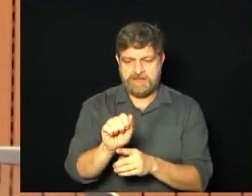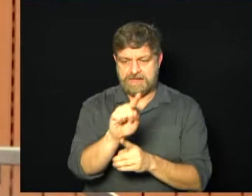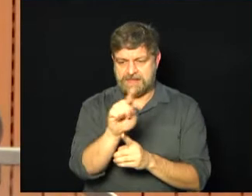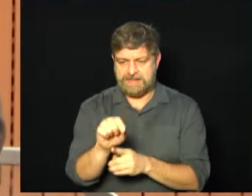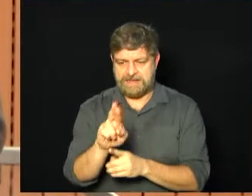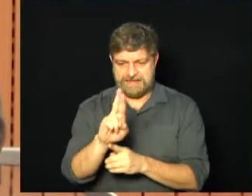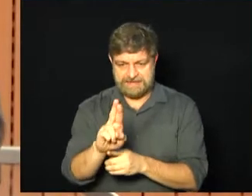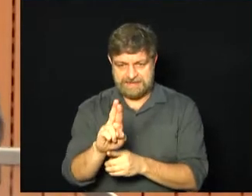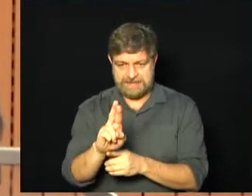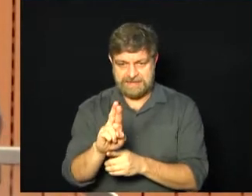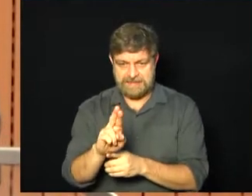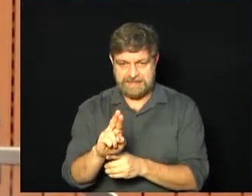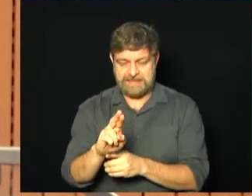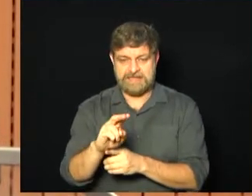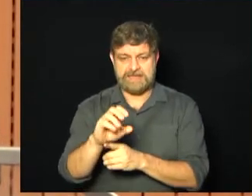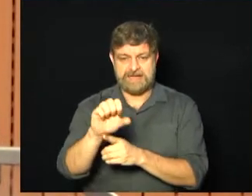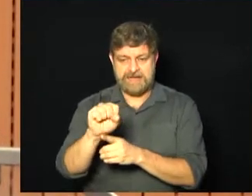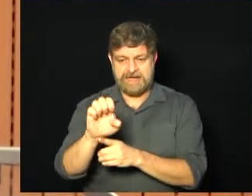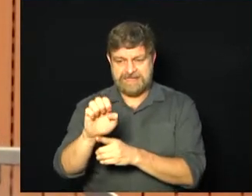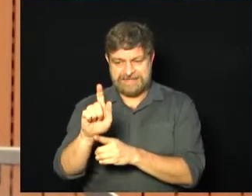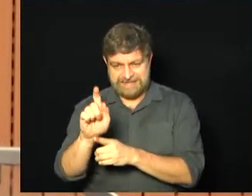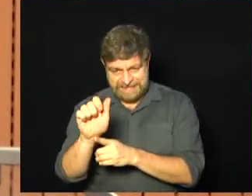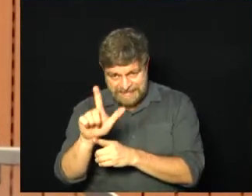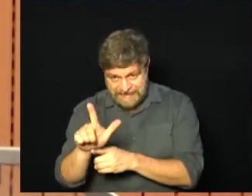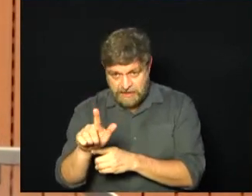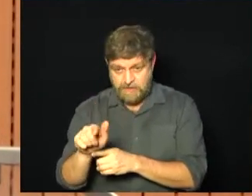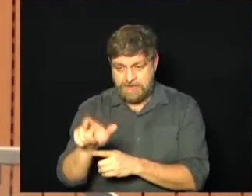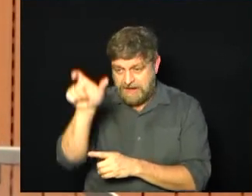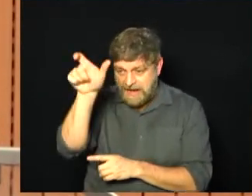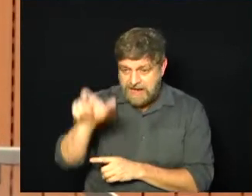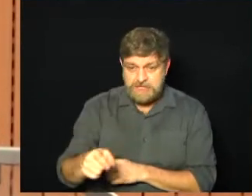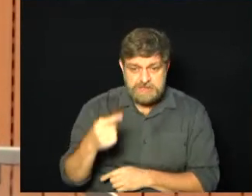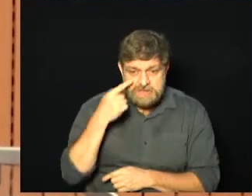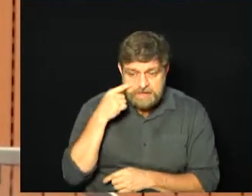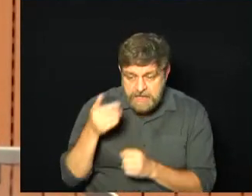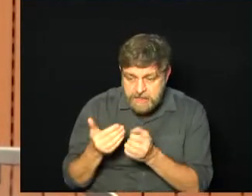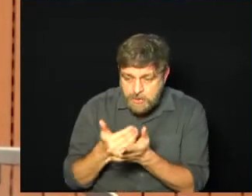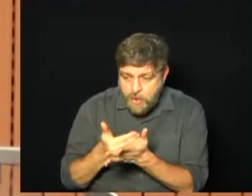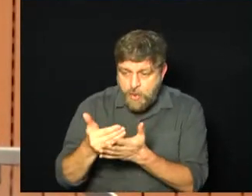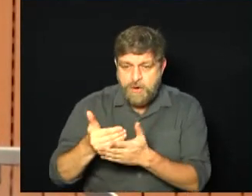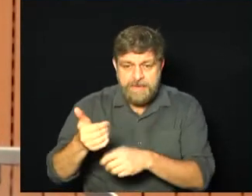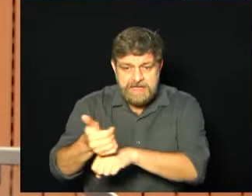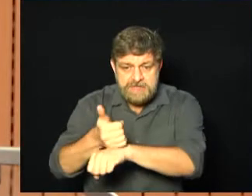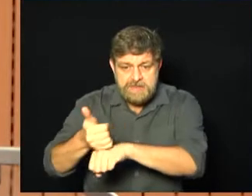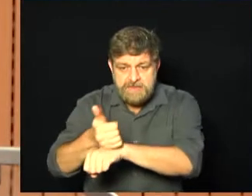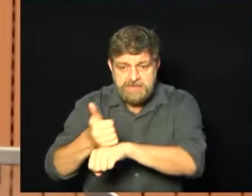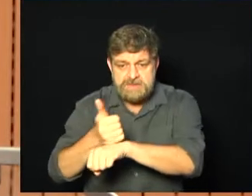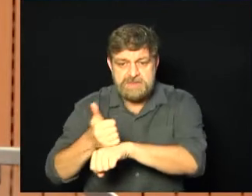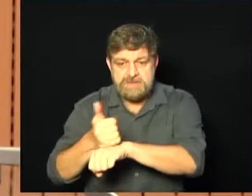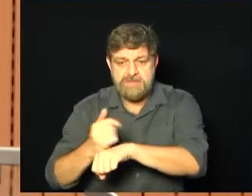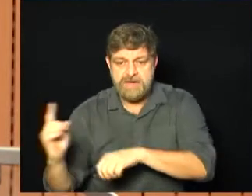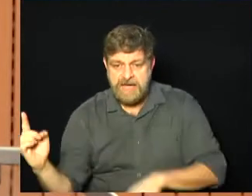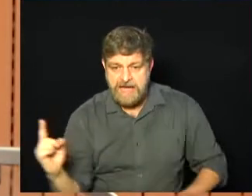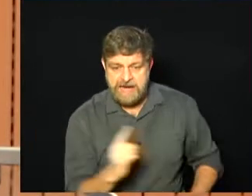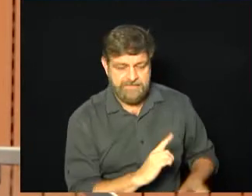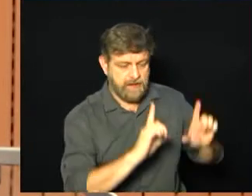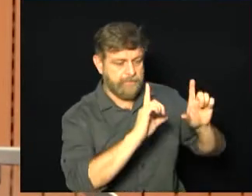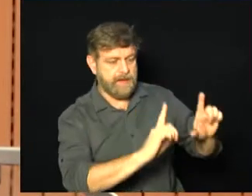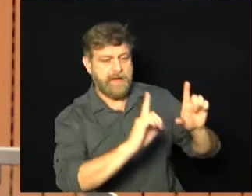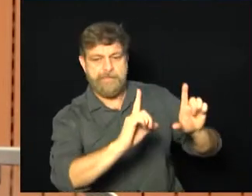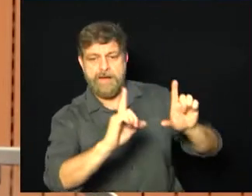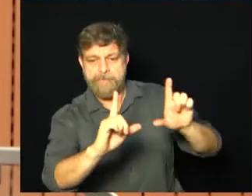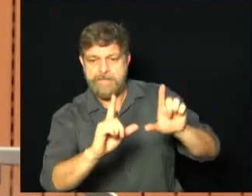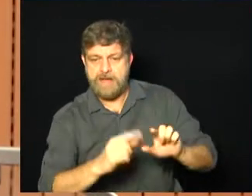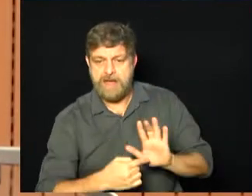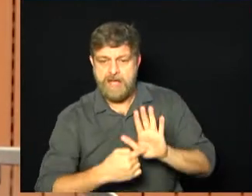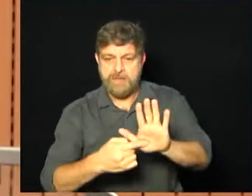vê como foi importante no início da carreira do jovem Lázaro Segall ter vindo expor aqui em Campinas no CCLA